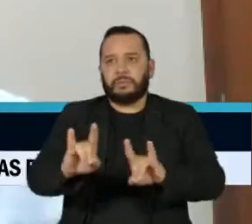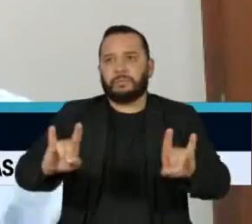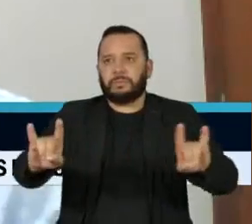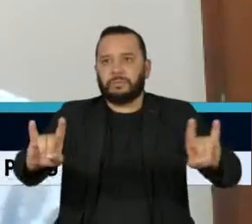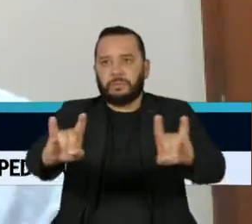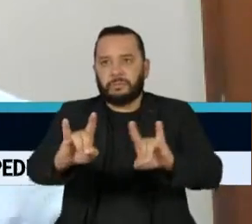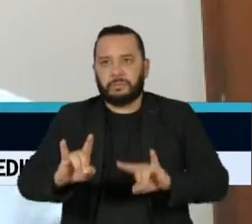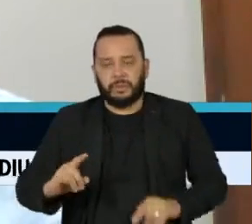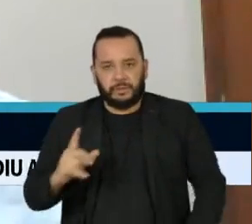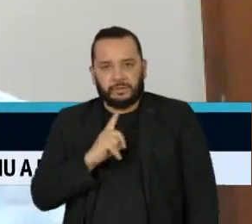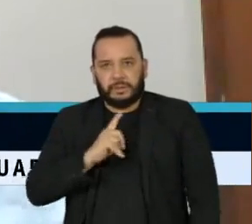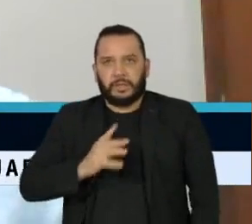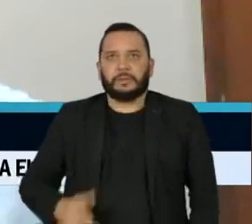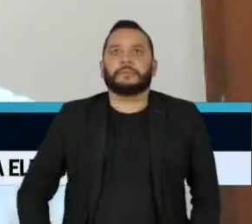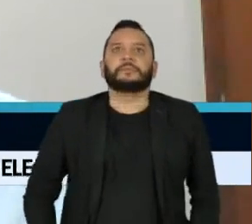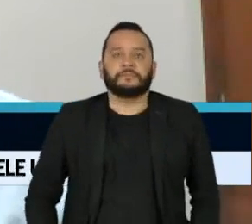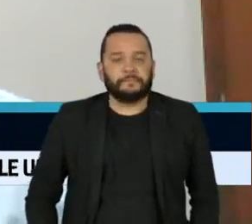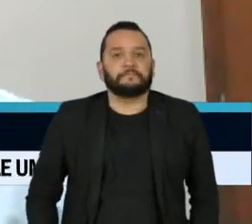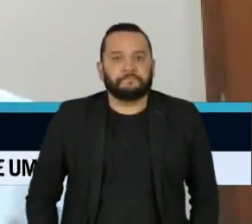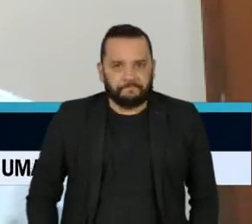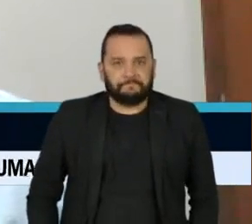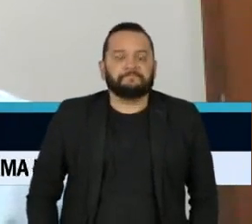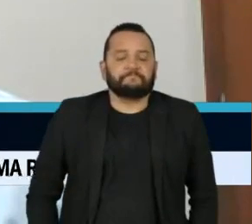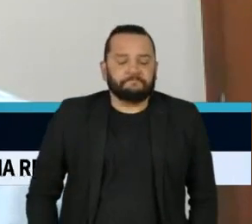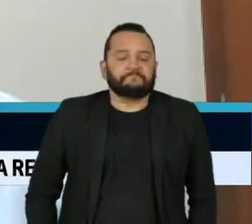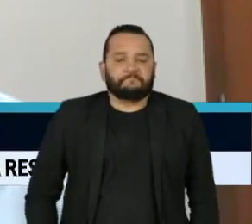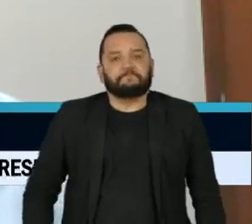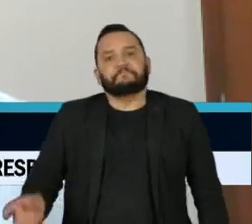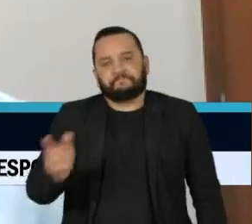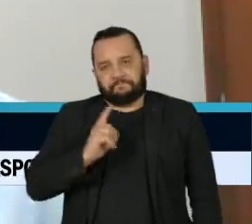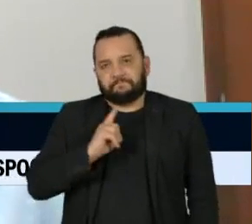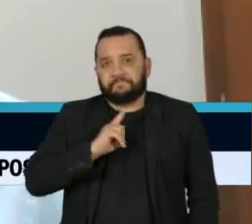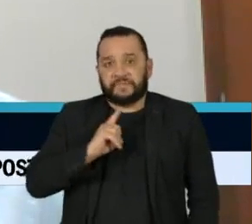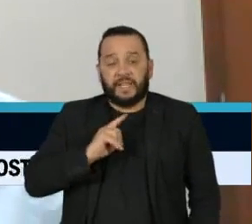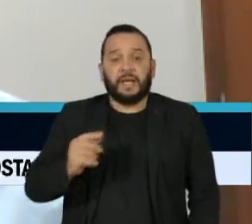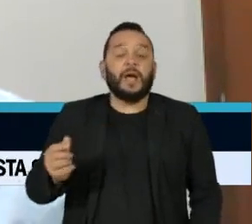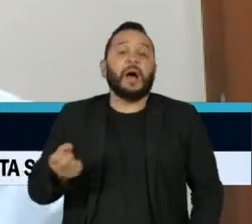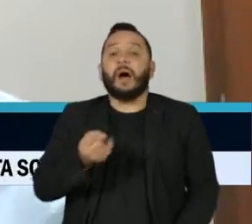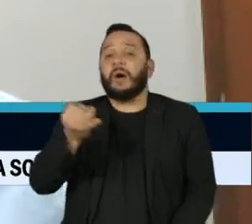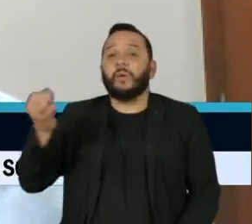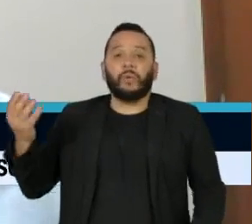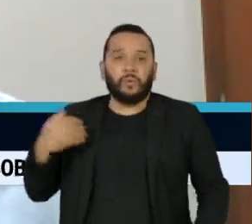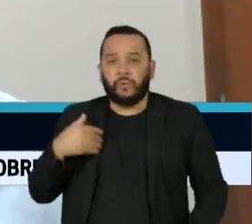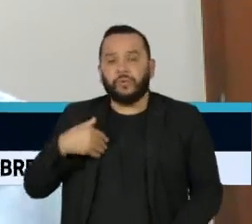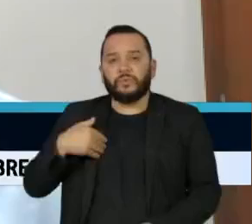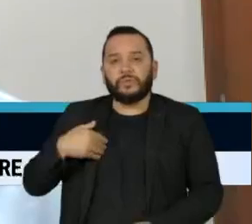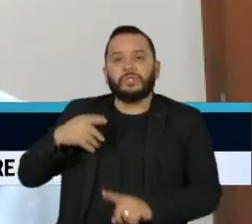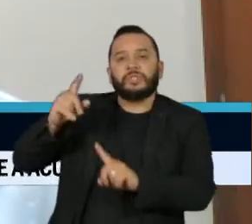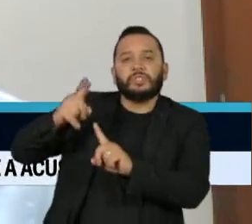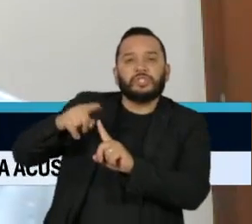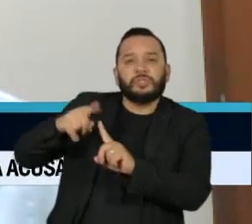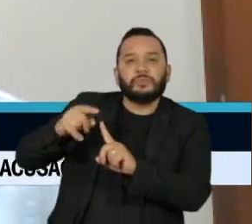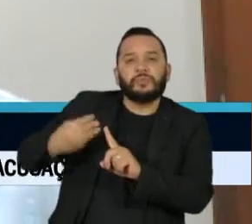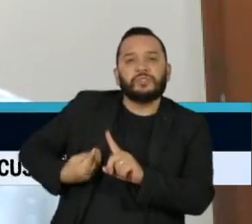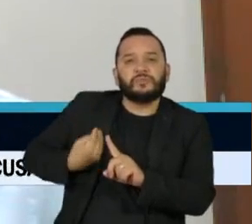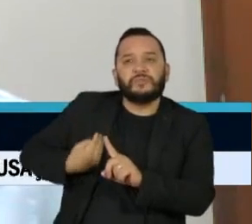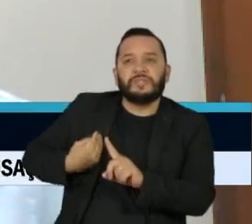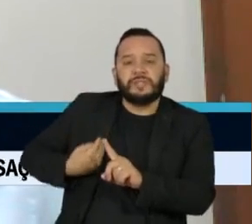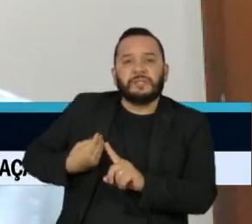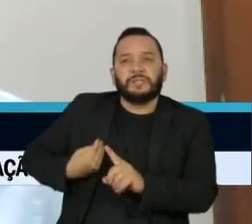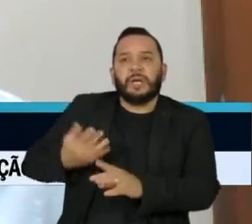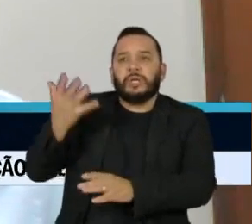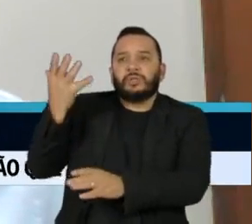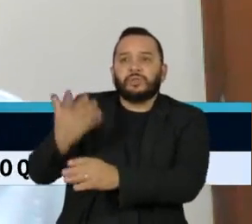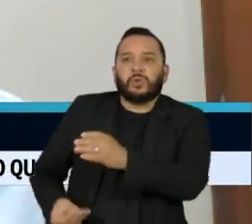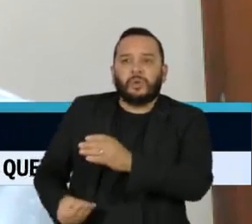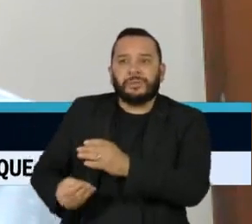lá diversas espécies que estão sendo perdidas mesmo antes de serem conhecidas ou descritas para a ciência e para a sociedade, que